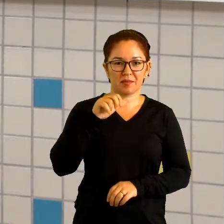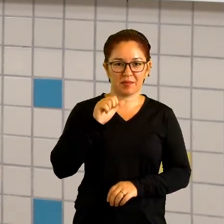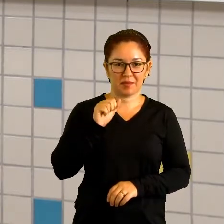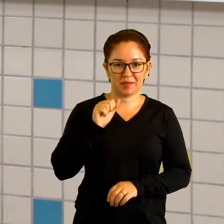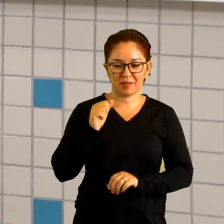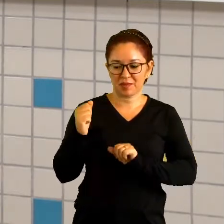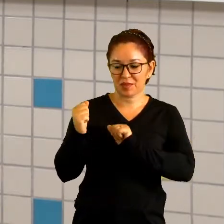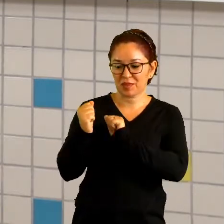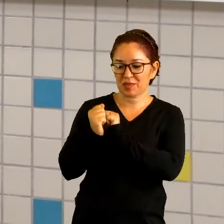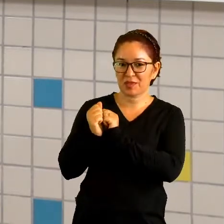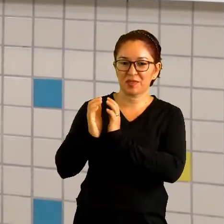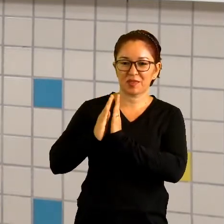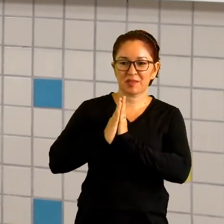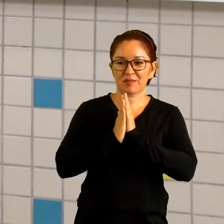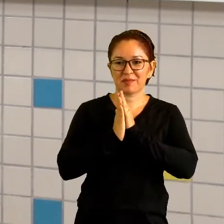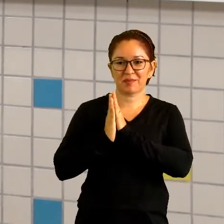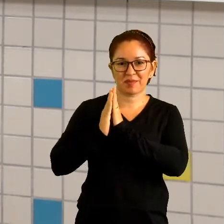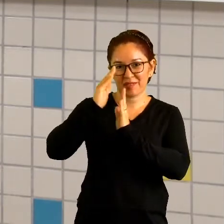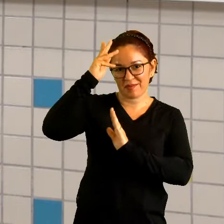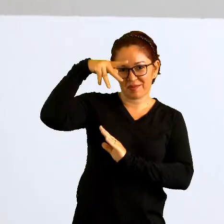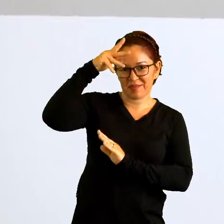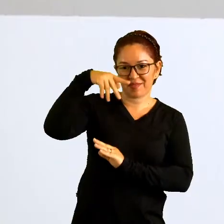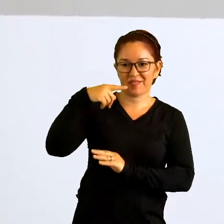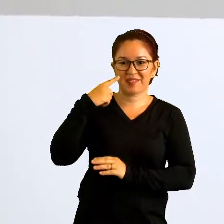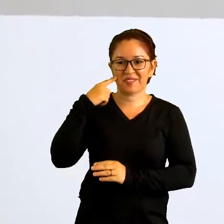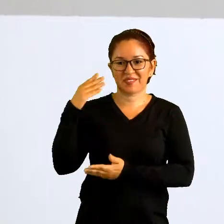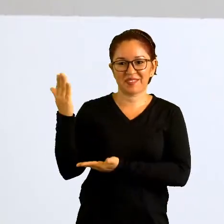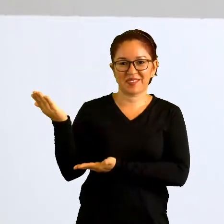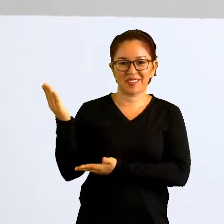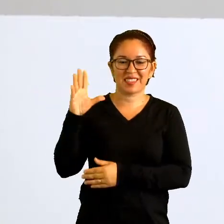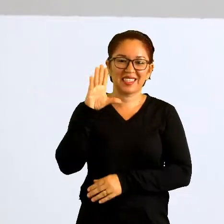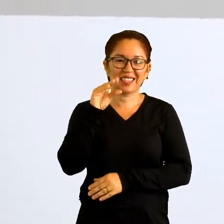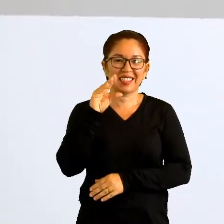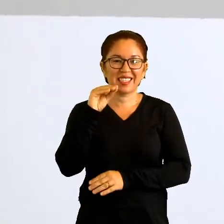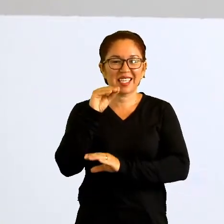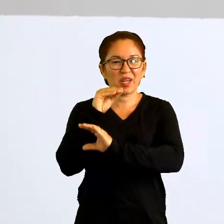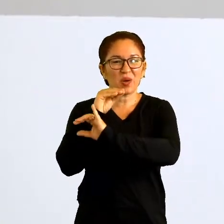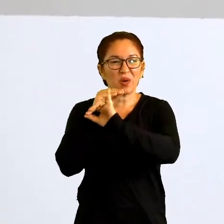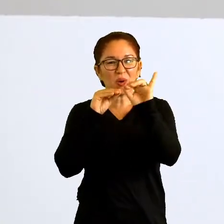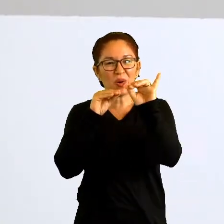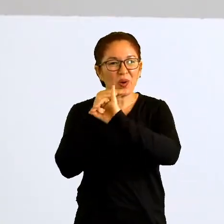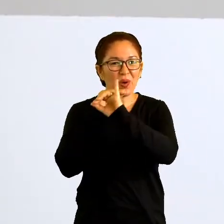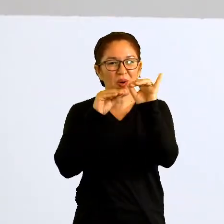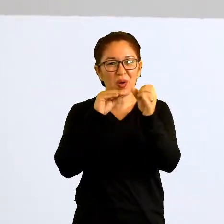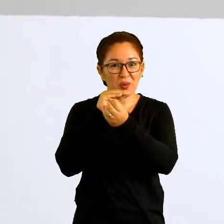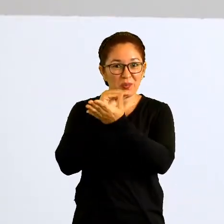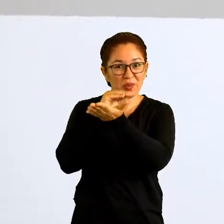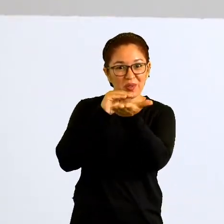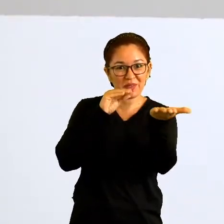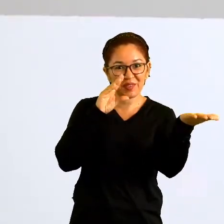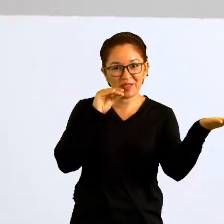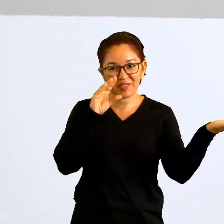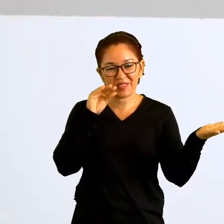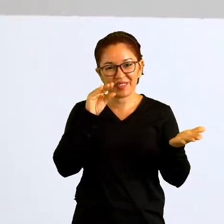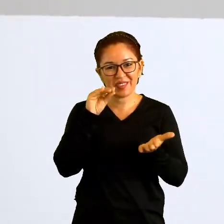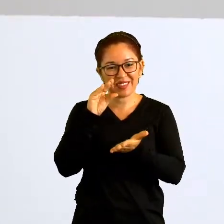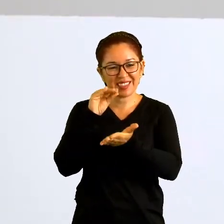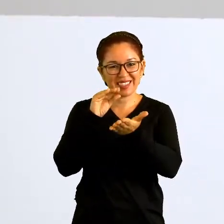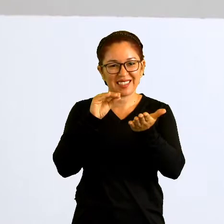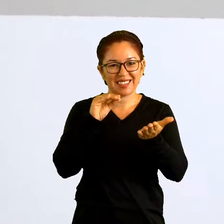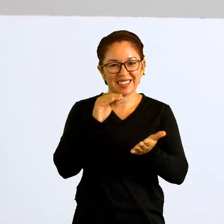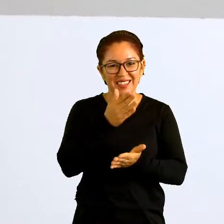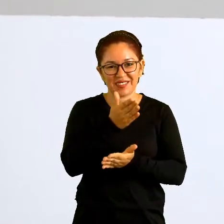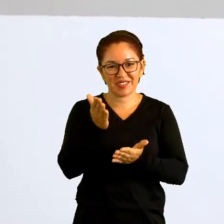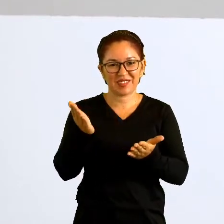de Belota. Cumprimenta a galera, Fava! Oi, galerinha! Tudo bem com vocês? Ótimo estudo para